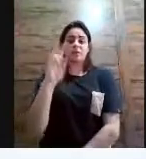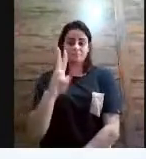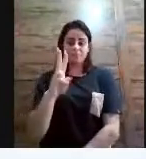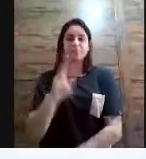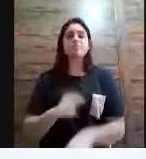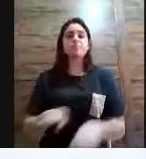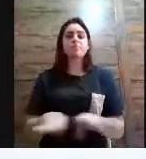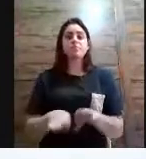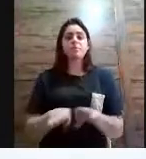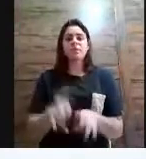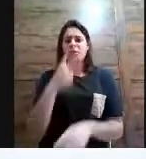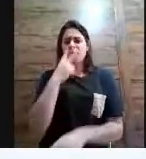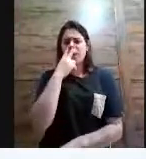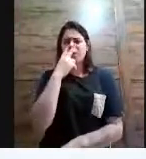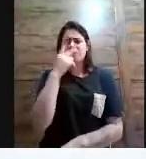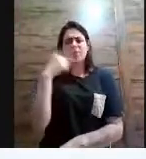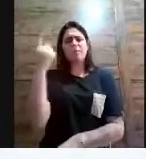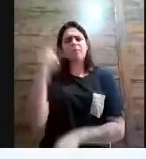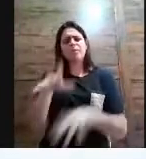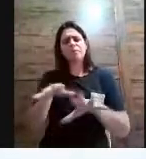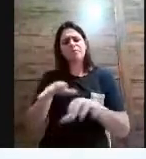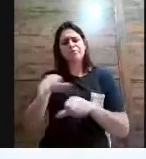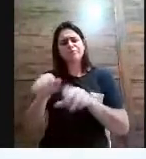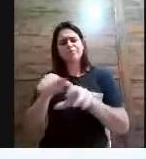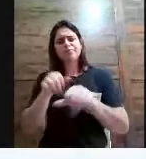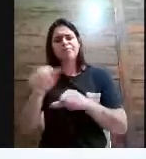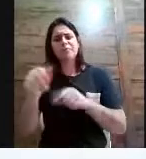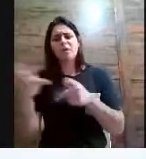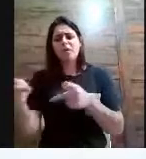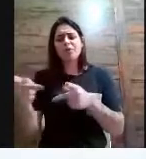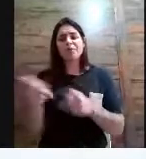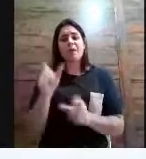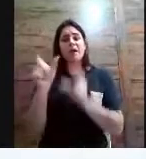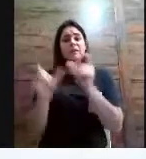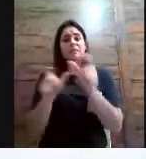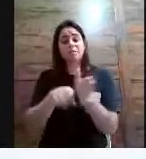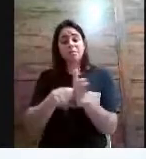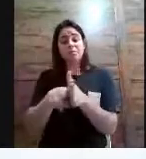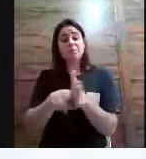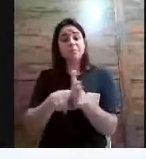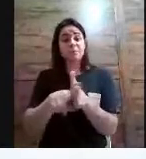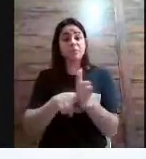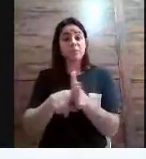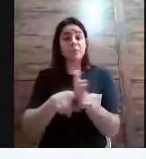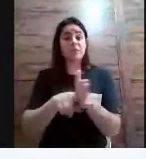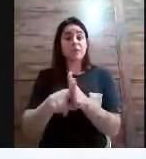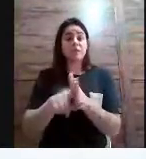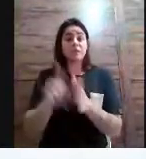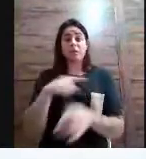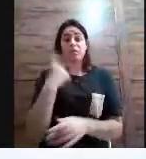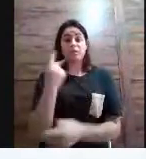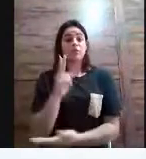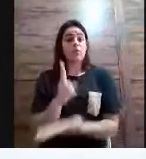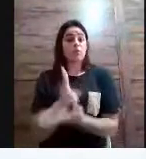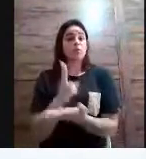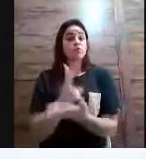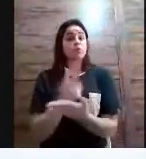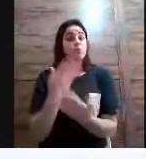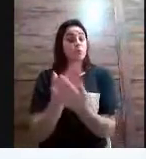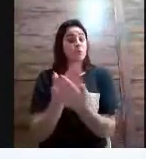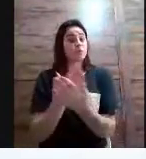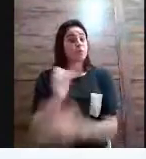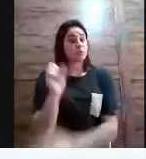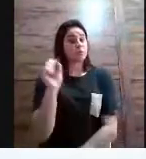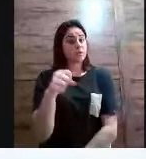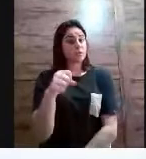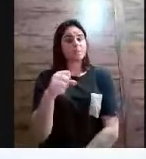né, chamando pessoas para participarem dessa pesquisa, então não parou em absoluto. Doutora, não tem como